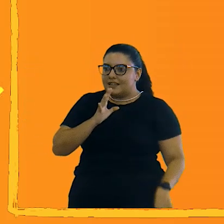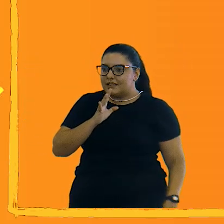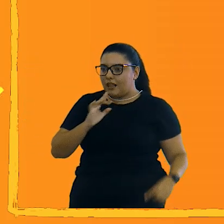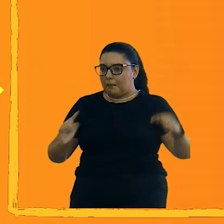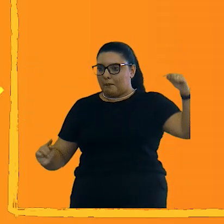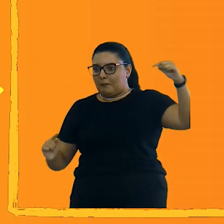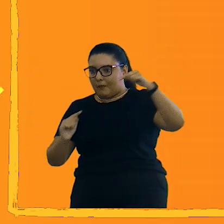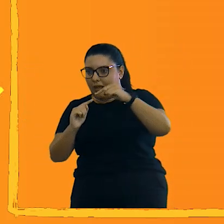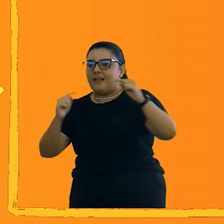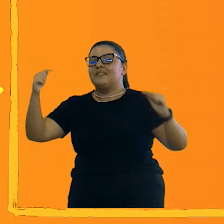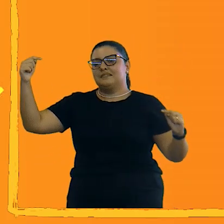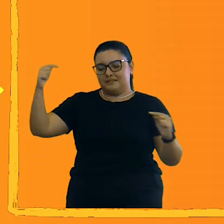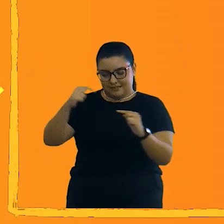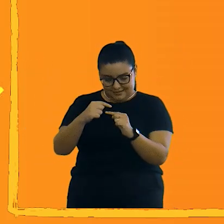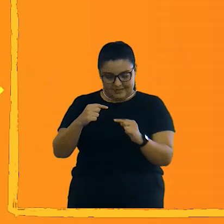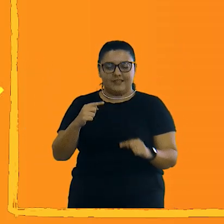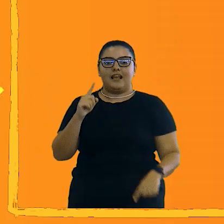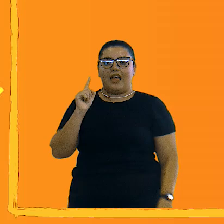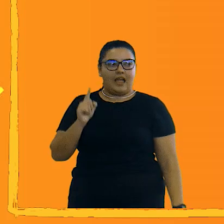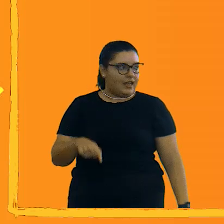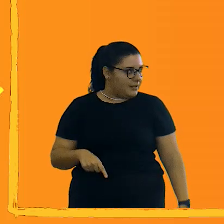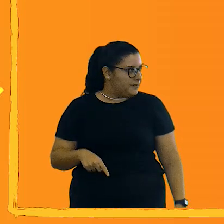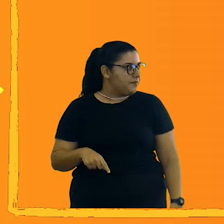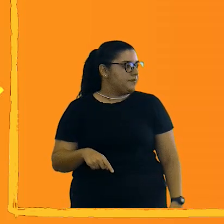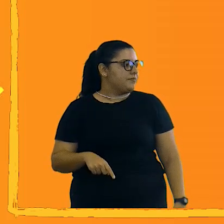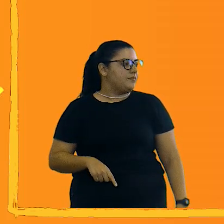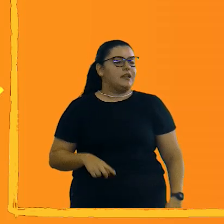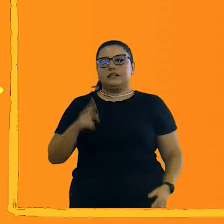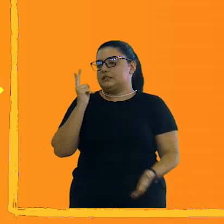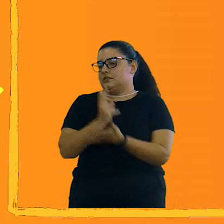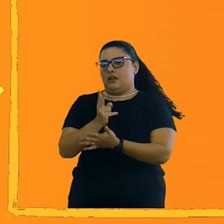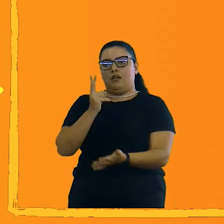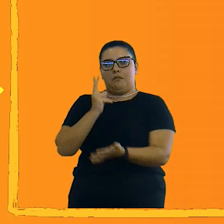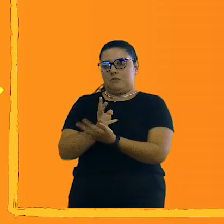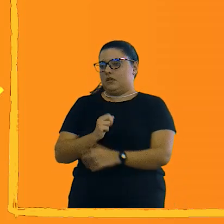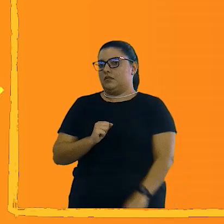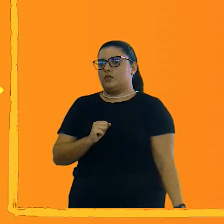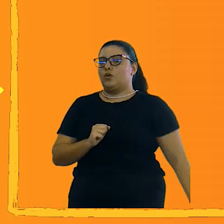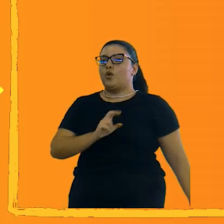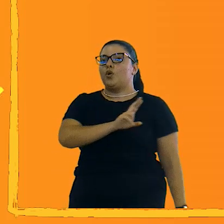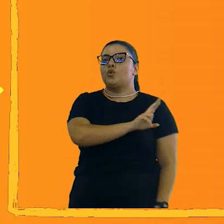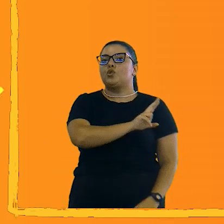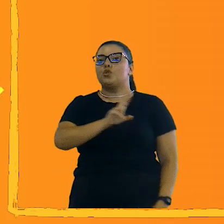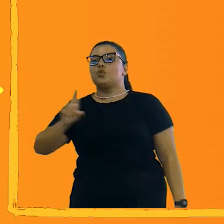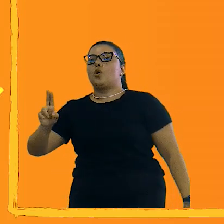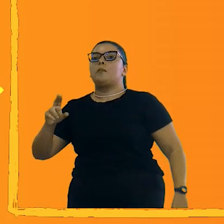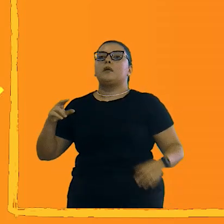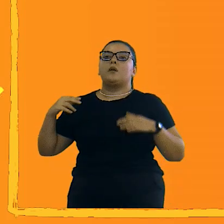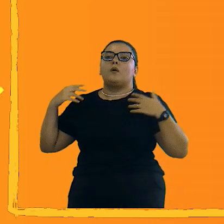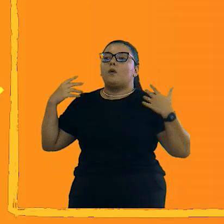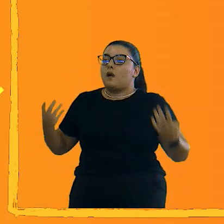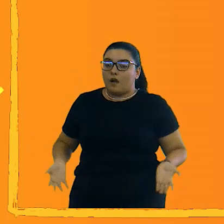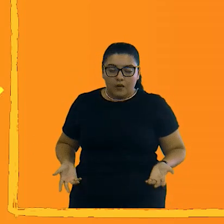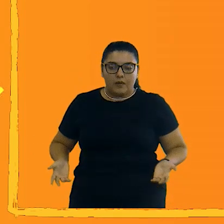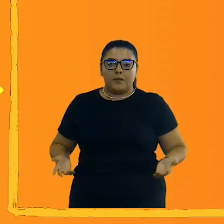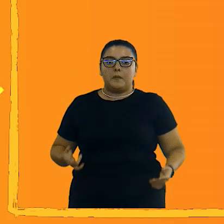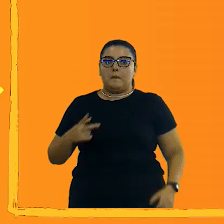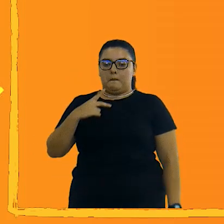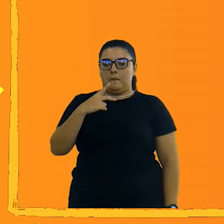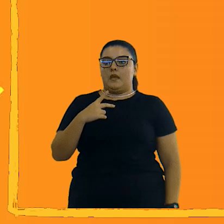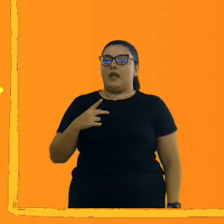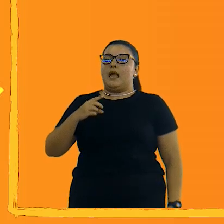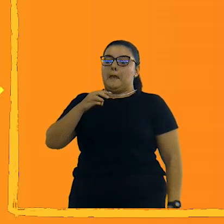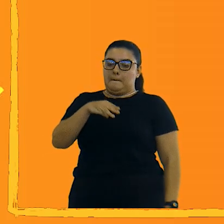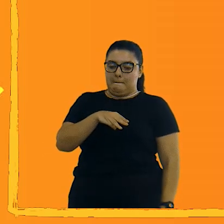a Xuxa multiplica em qu vai em x Como é que é o nome dessa propriedade produto